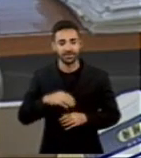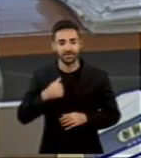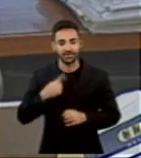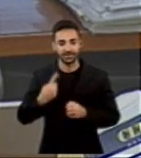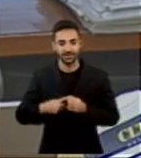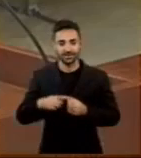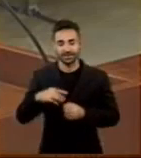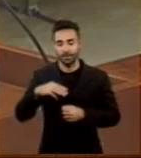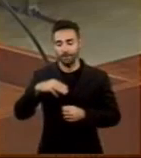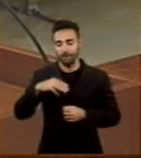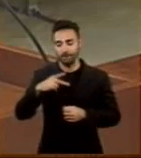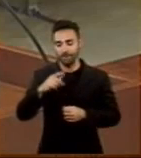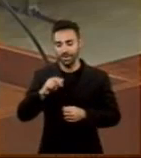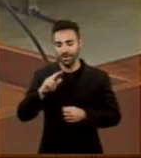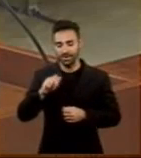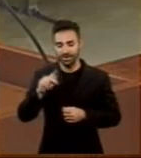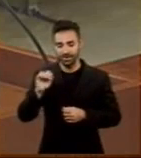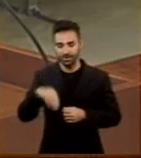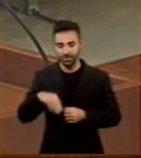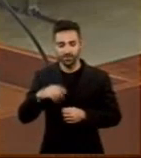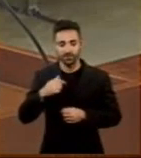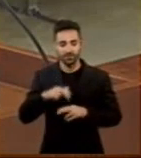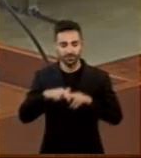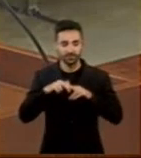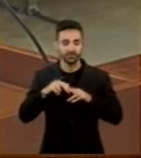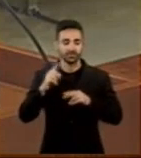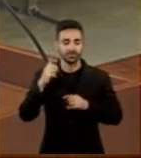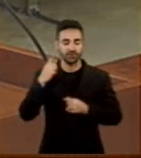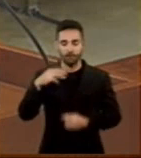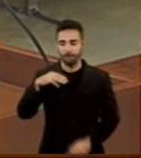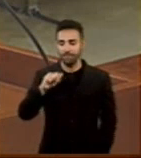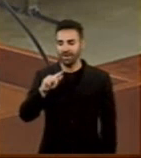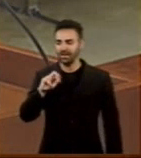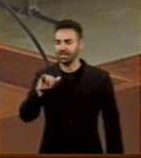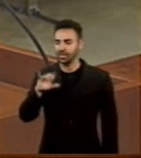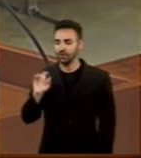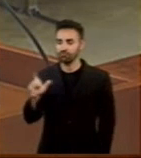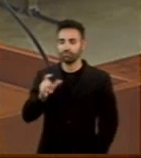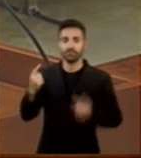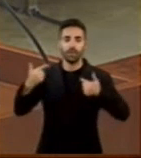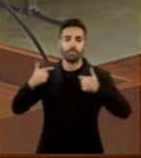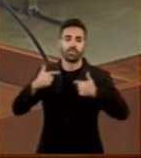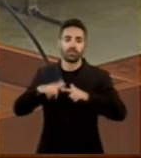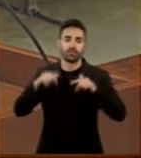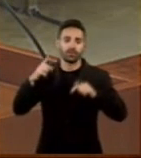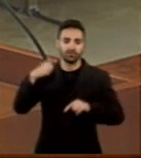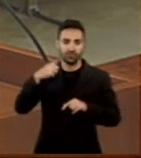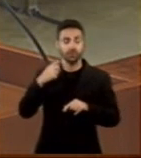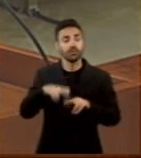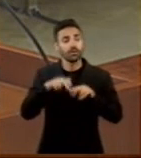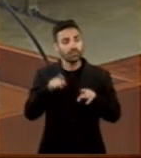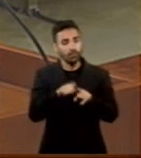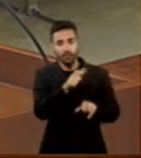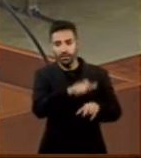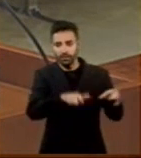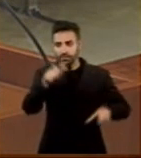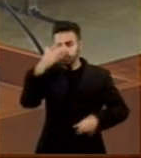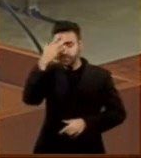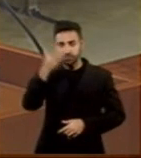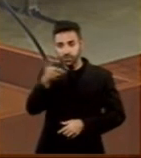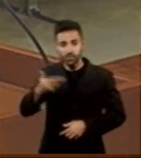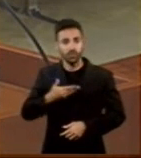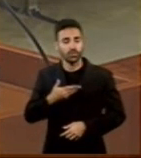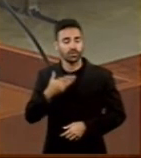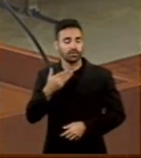orgulho, sou de Paranaguá, assim são chamados advogados lá, bagrinhos. E os demais membros desta corte,